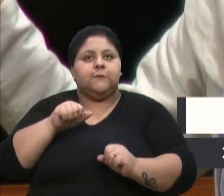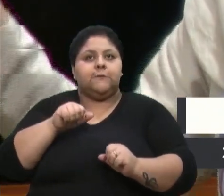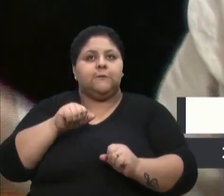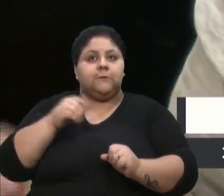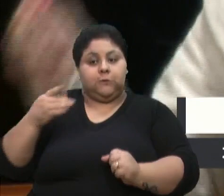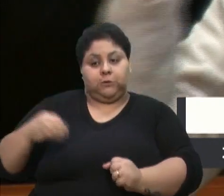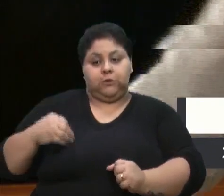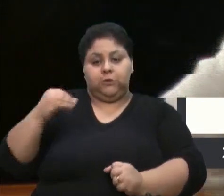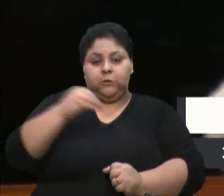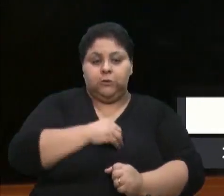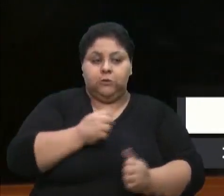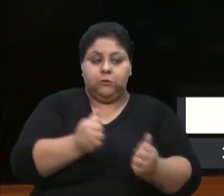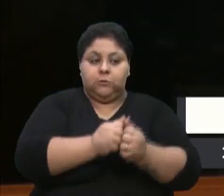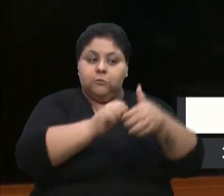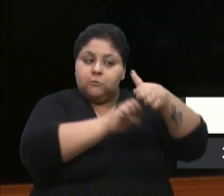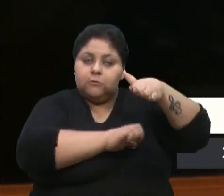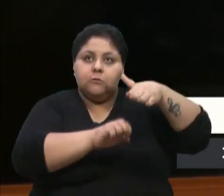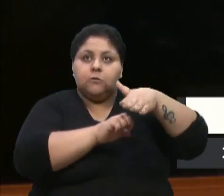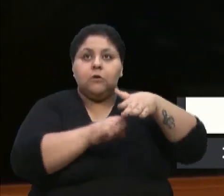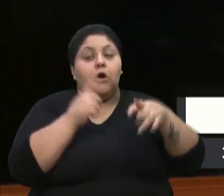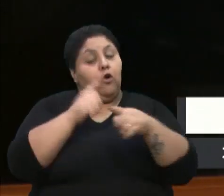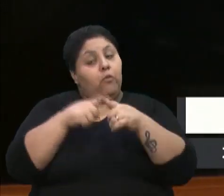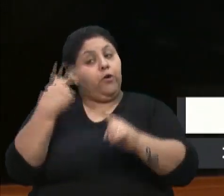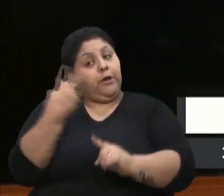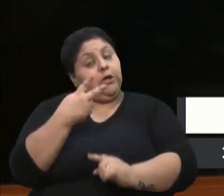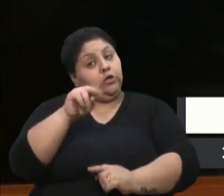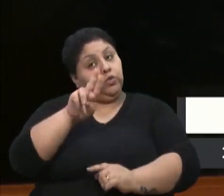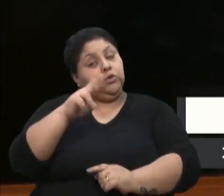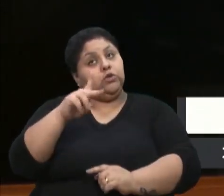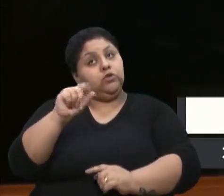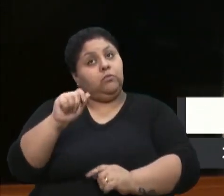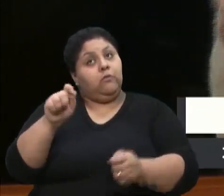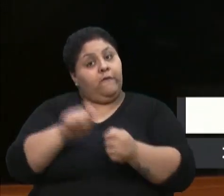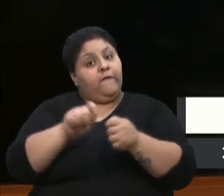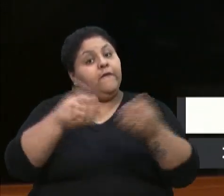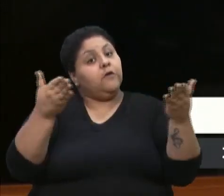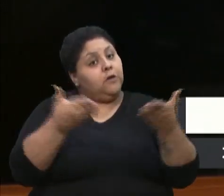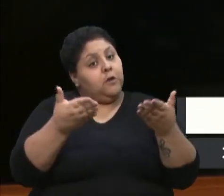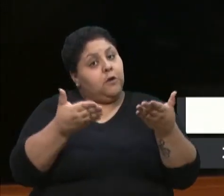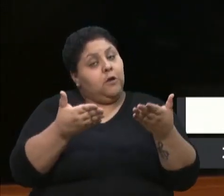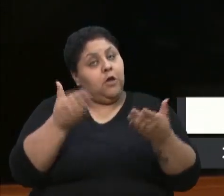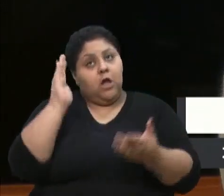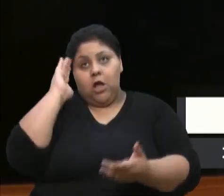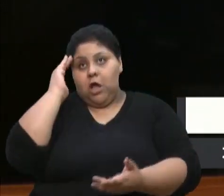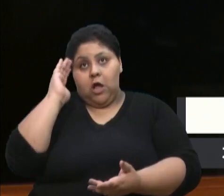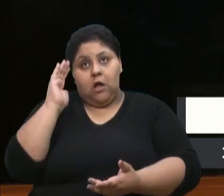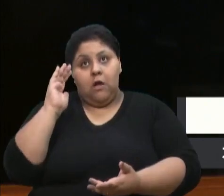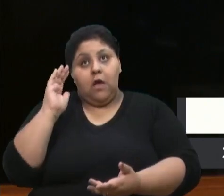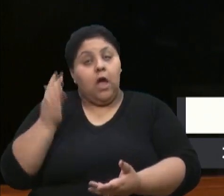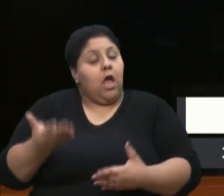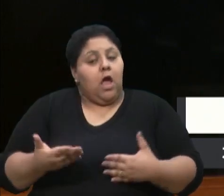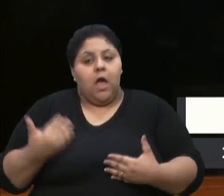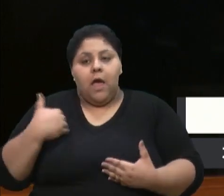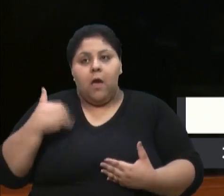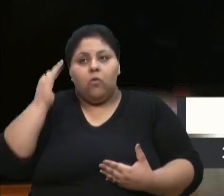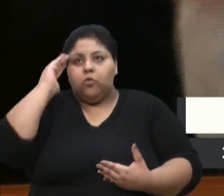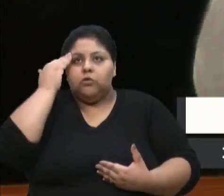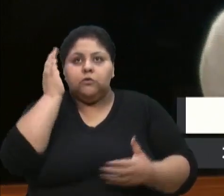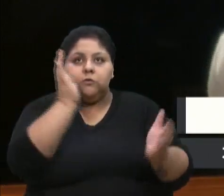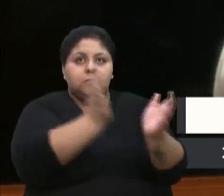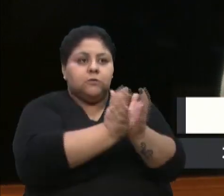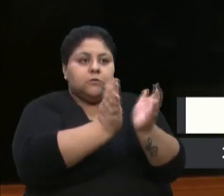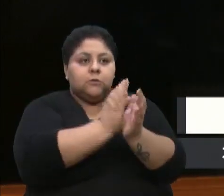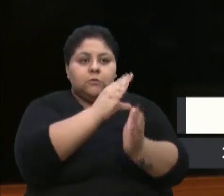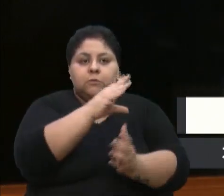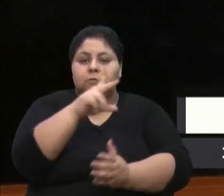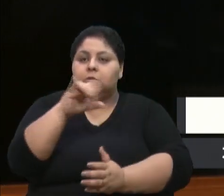médico, que as duas UPAs estão fazendo isso agora. Eu não sei se os colegas que não estão na CPI estão sabendo disso. A